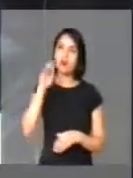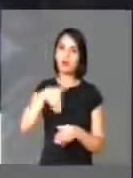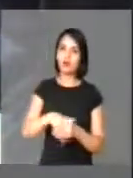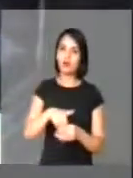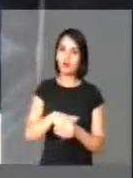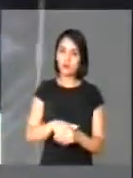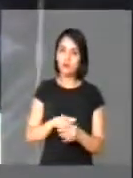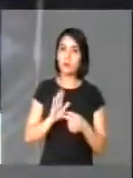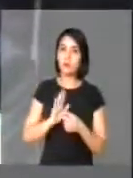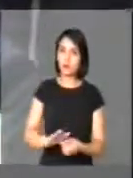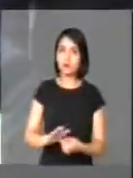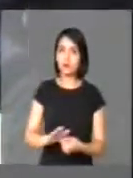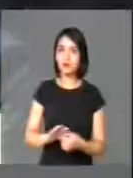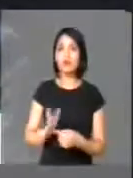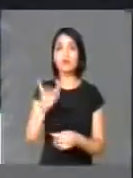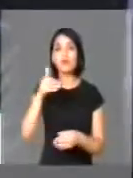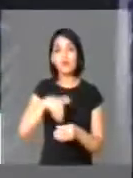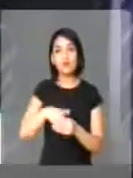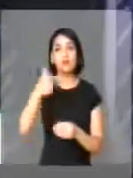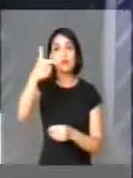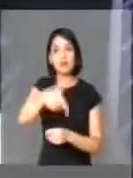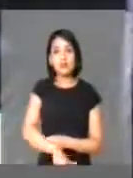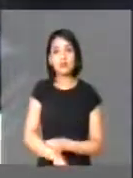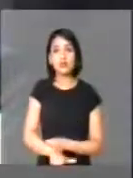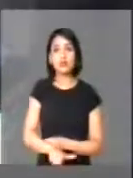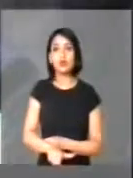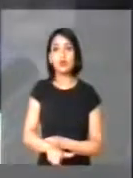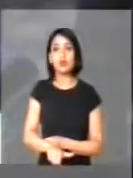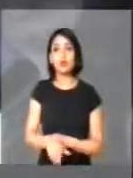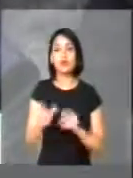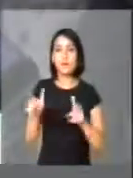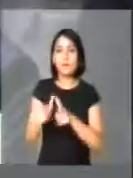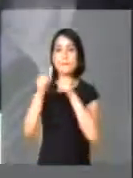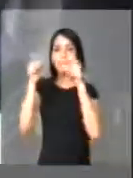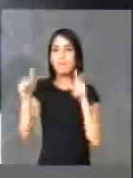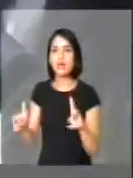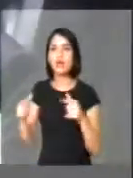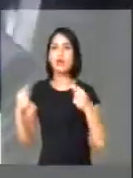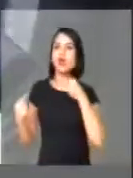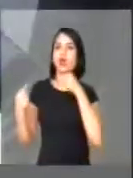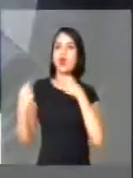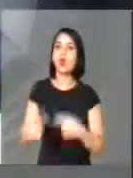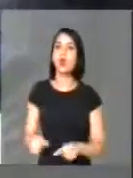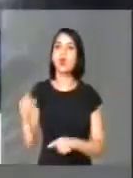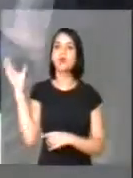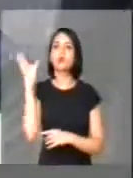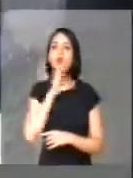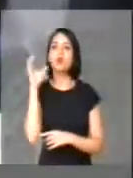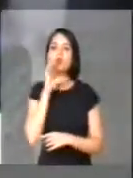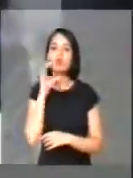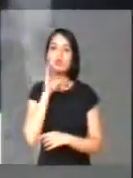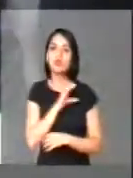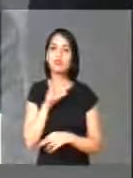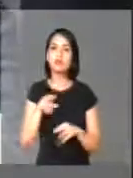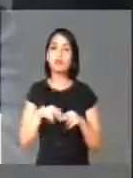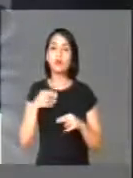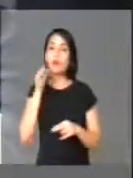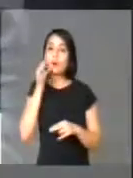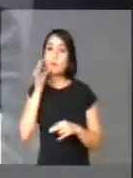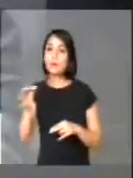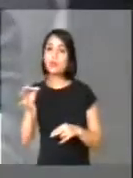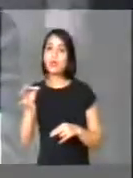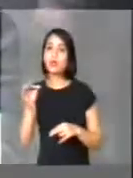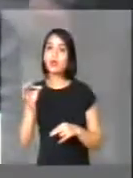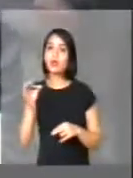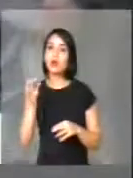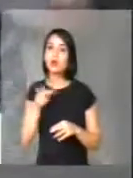E reiteramos esse nosso voto, que será majoritário da bancada contra a urgência por uma posição e decisão do partido. A